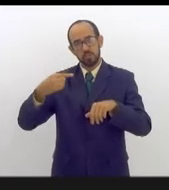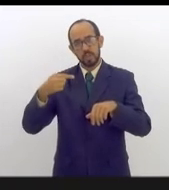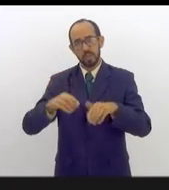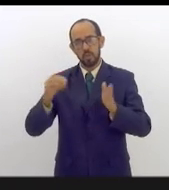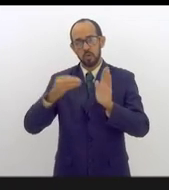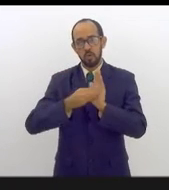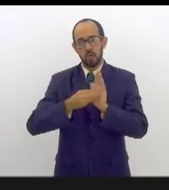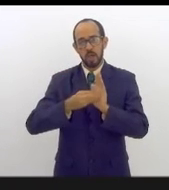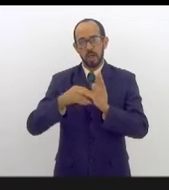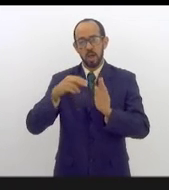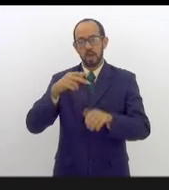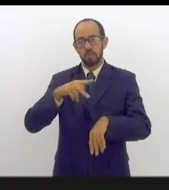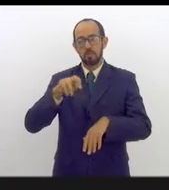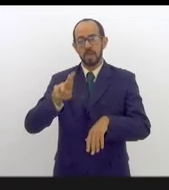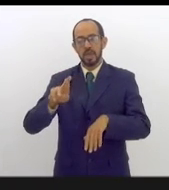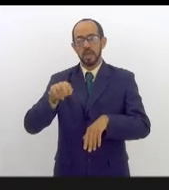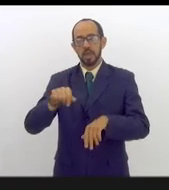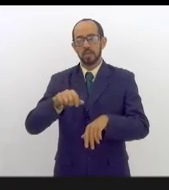de resolução